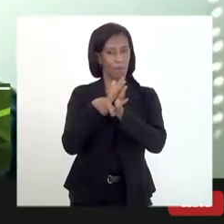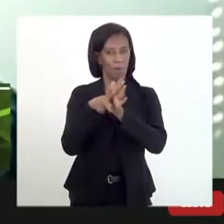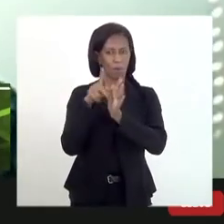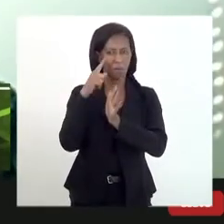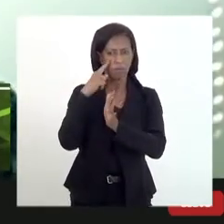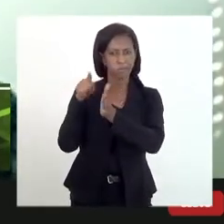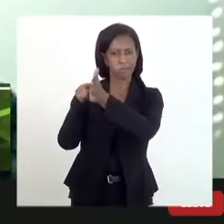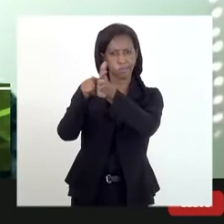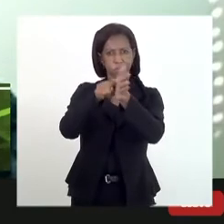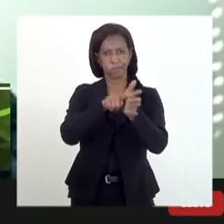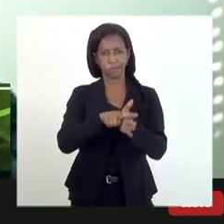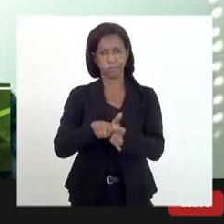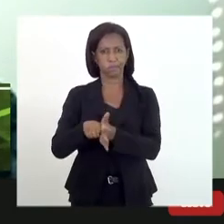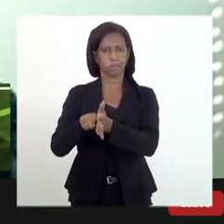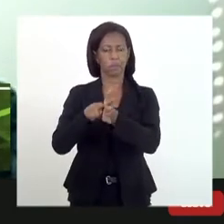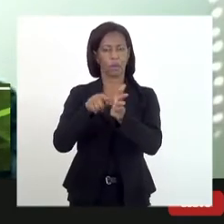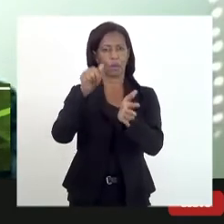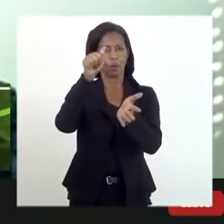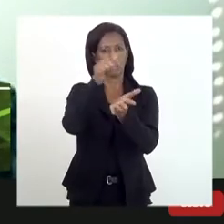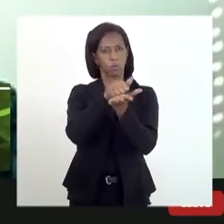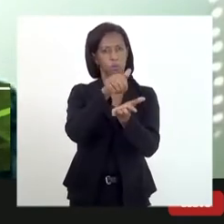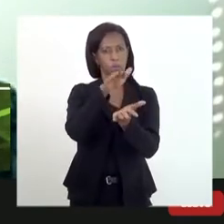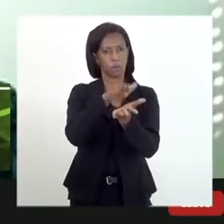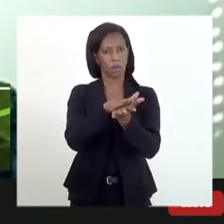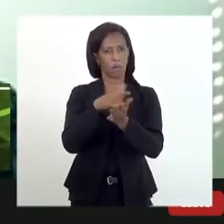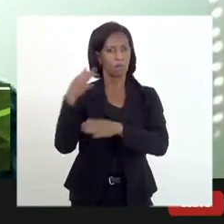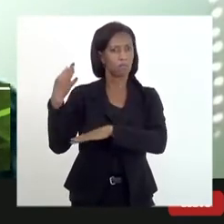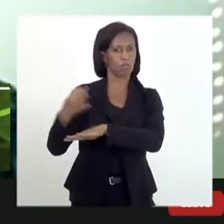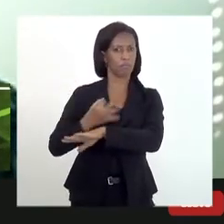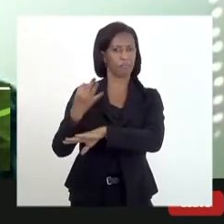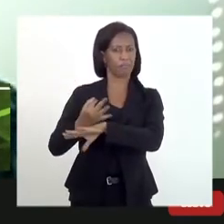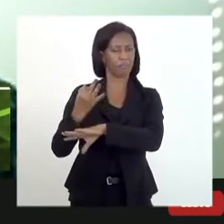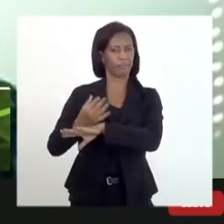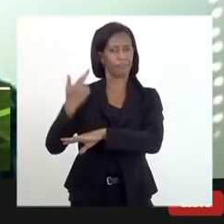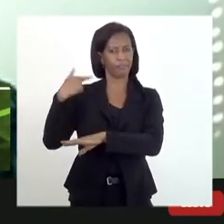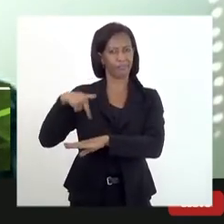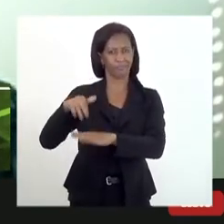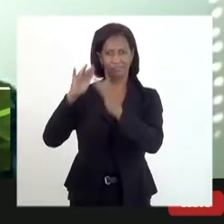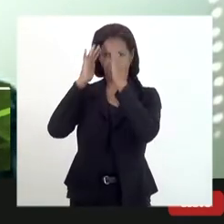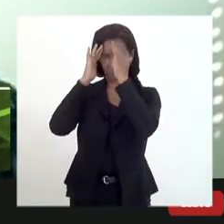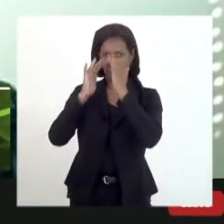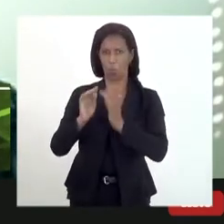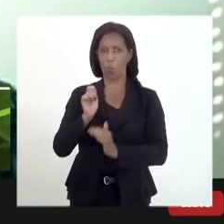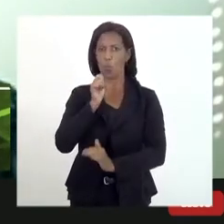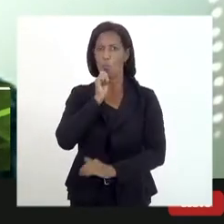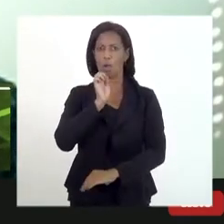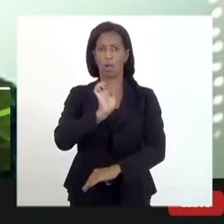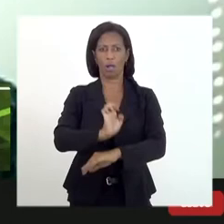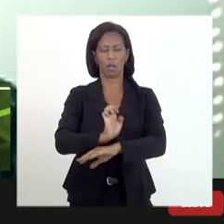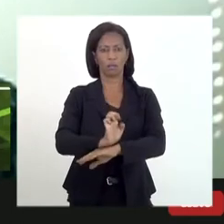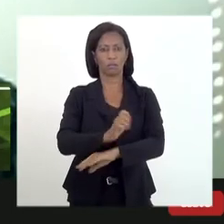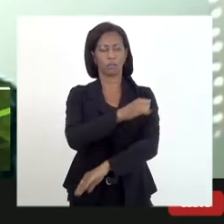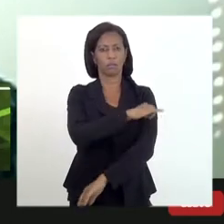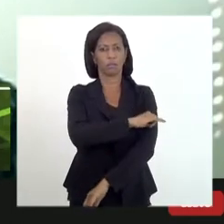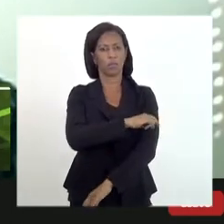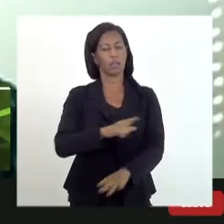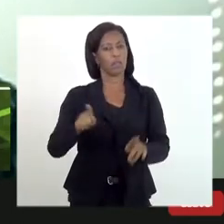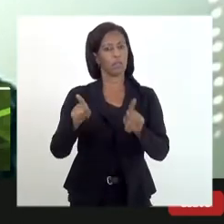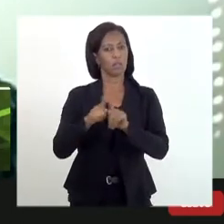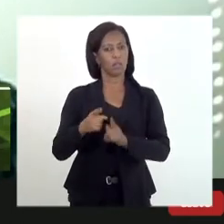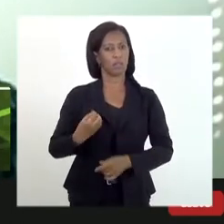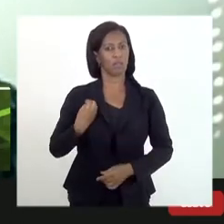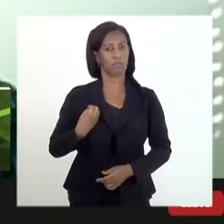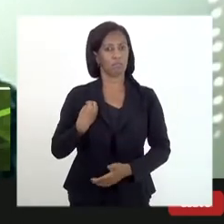causas e consequências dos casos de intolerância religiosa no estado do Rio de Janeiro e contando com a